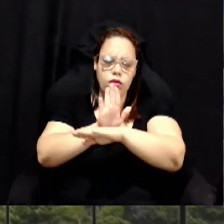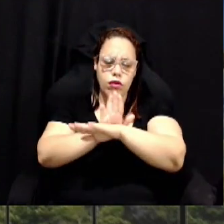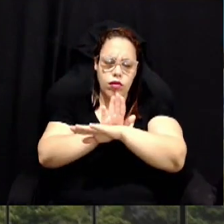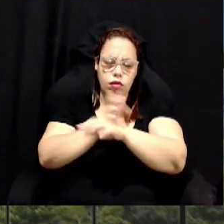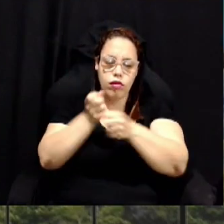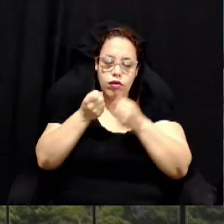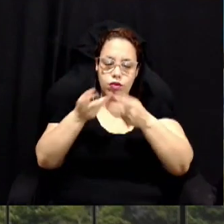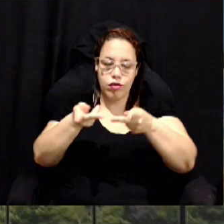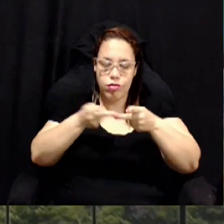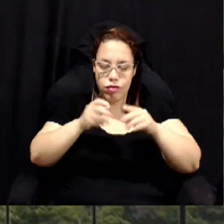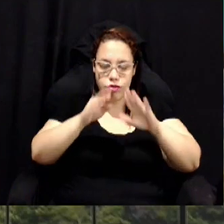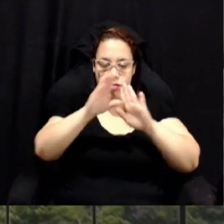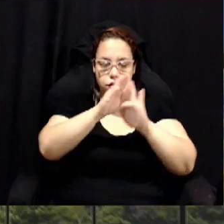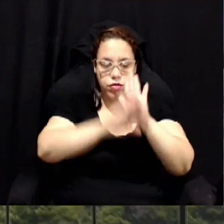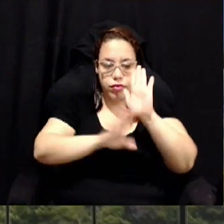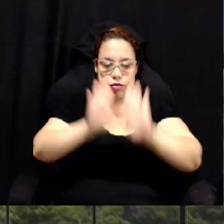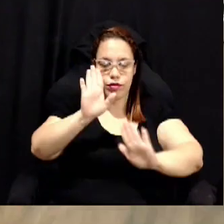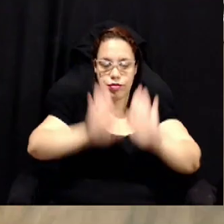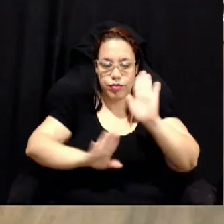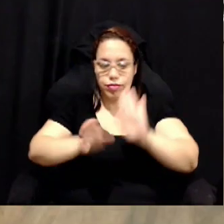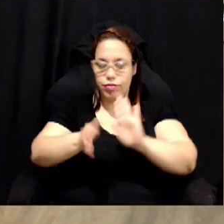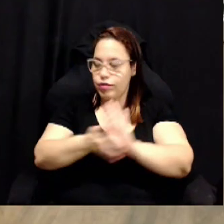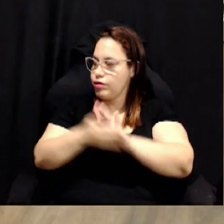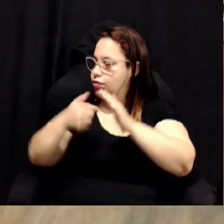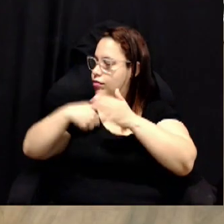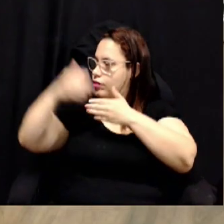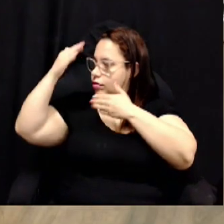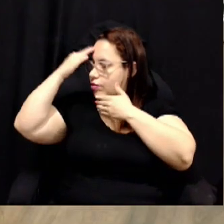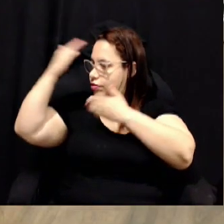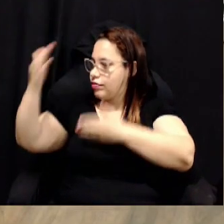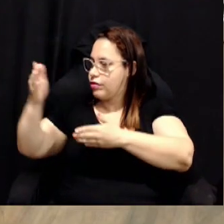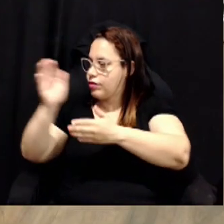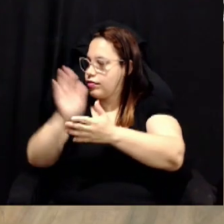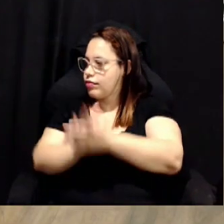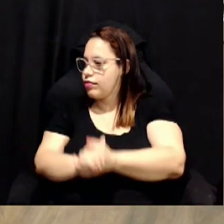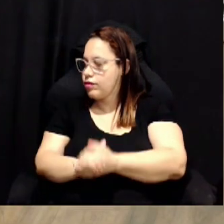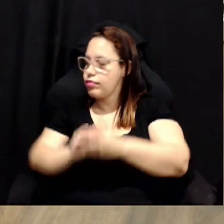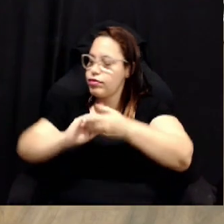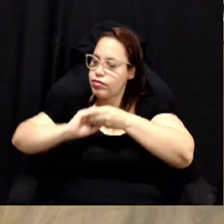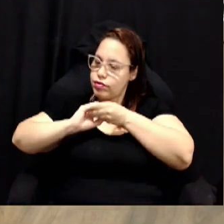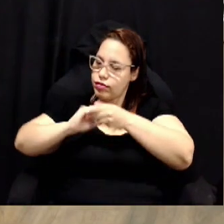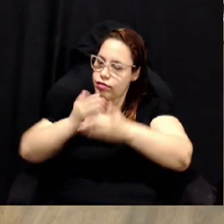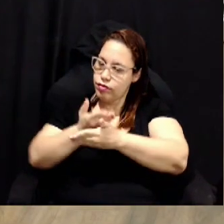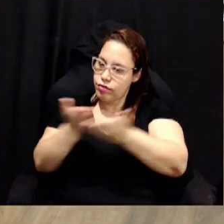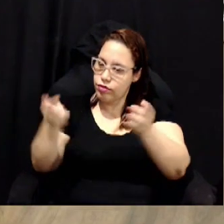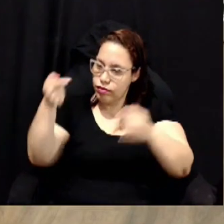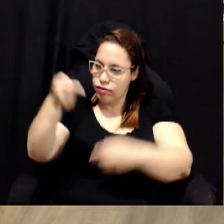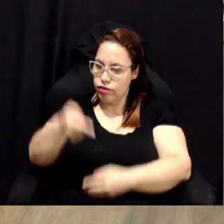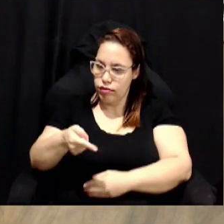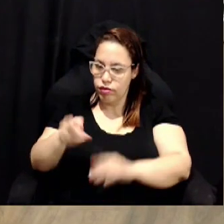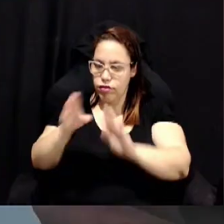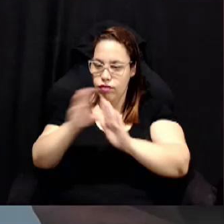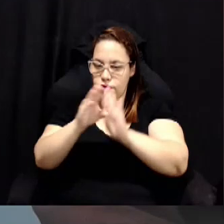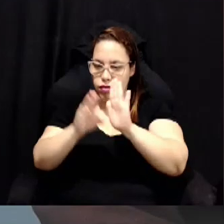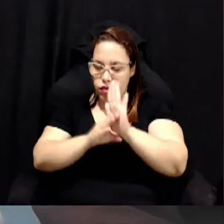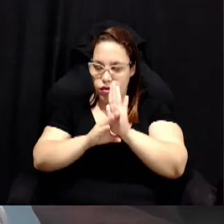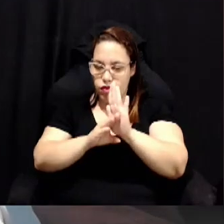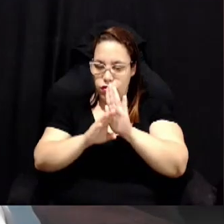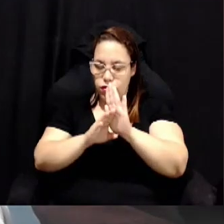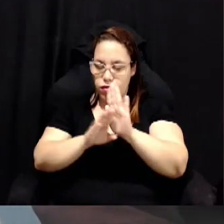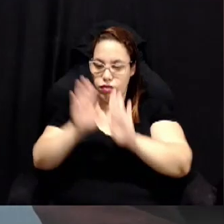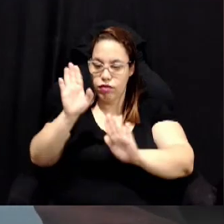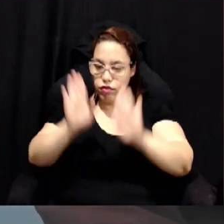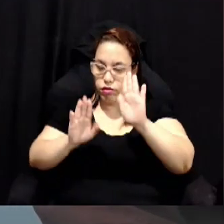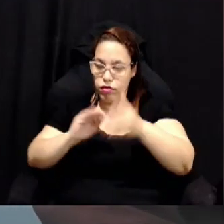programa Questão de Ordem. Eu que agradeço, gostaria aqui de cumprimentar a todos aqui no programa Questão de Ordem, cumprimentar aqui